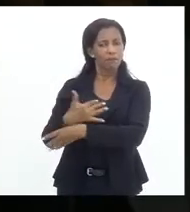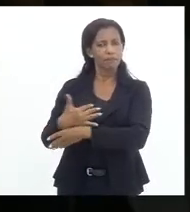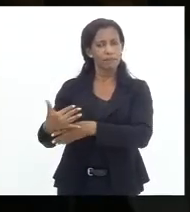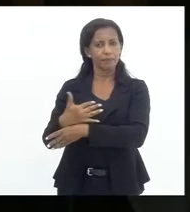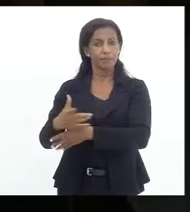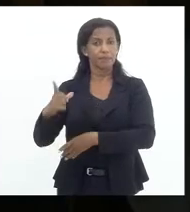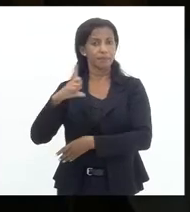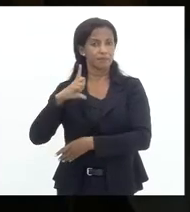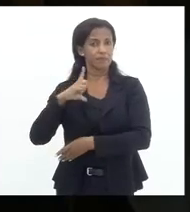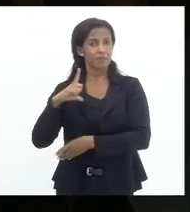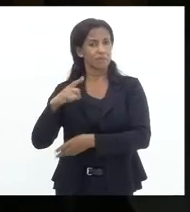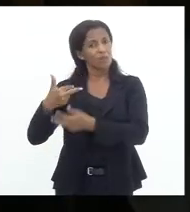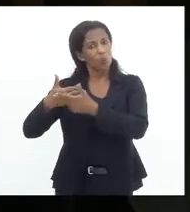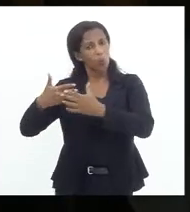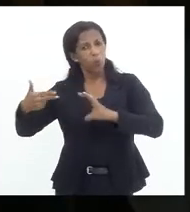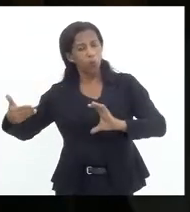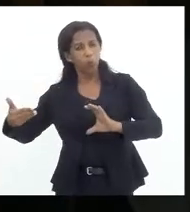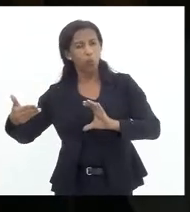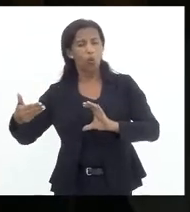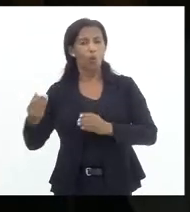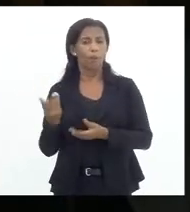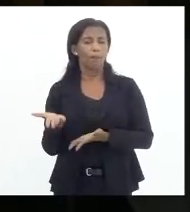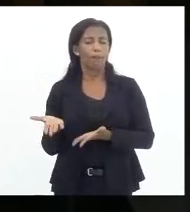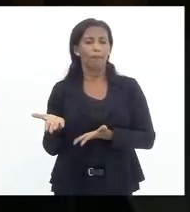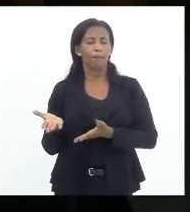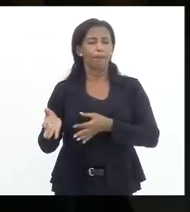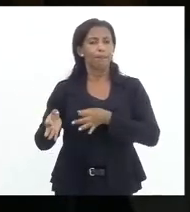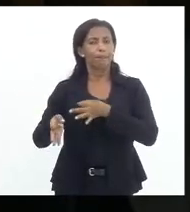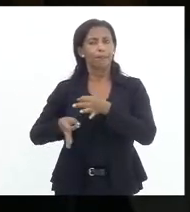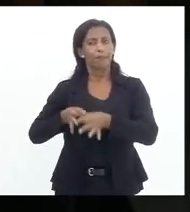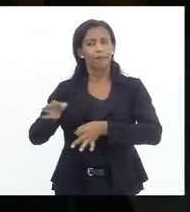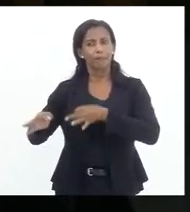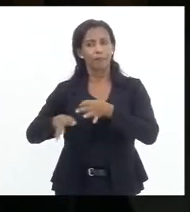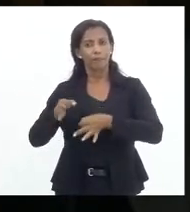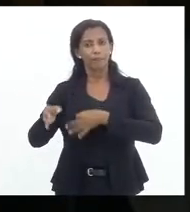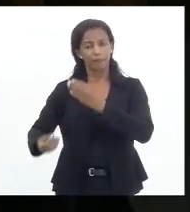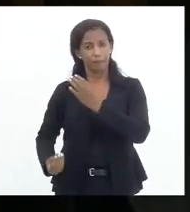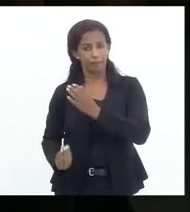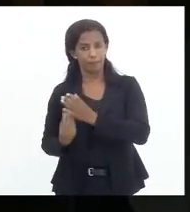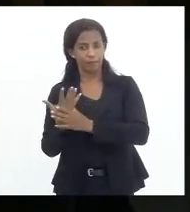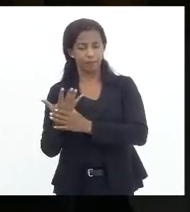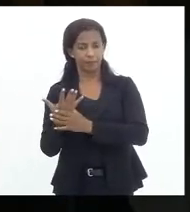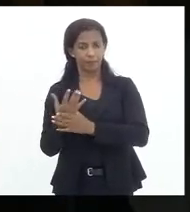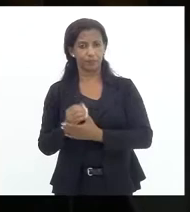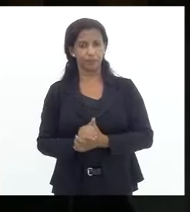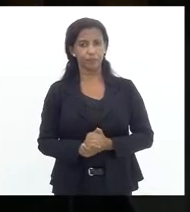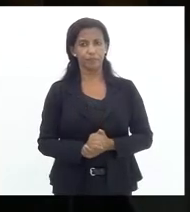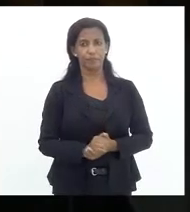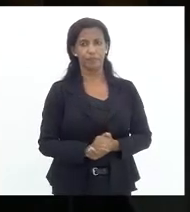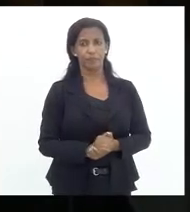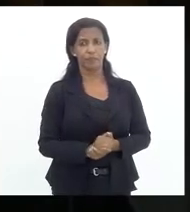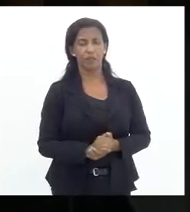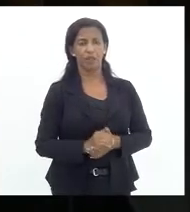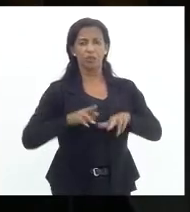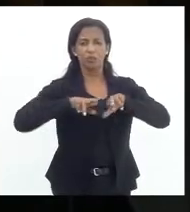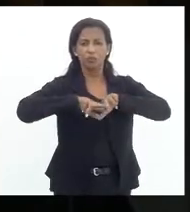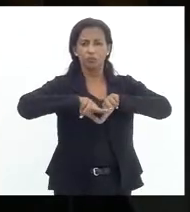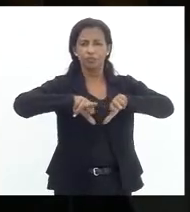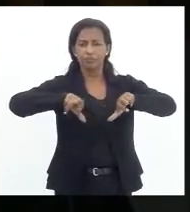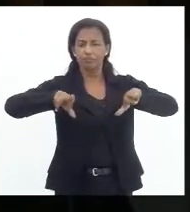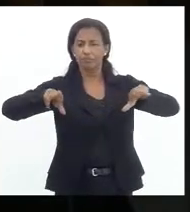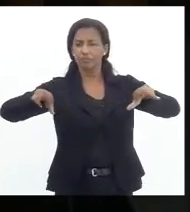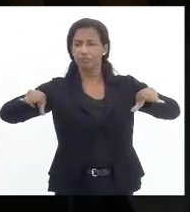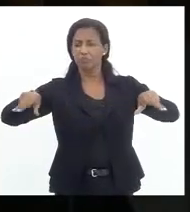também se caracterizado é pela implantação de inúmeras